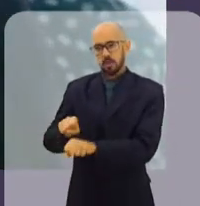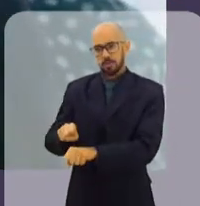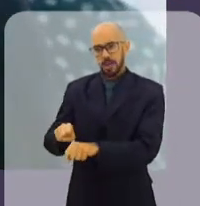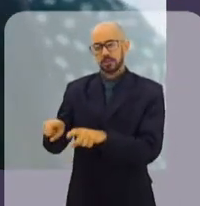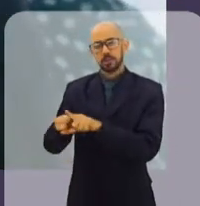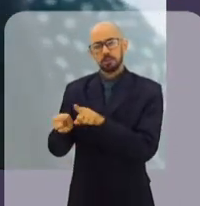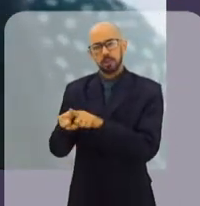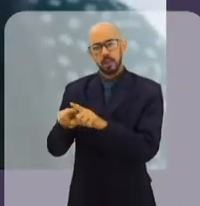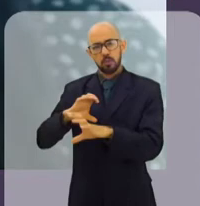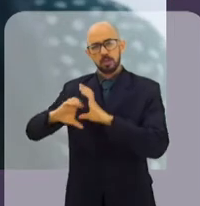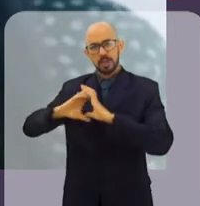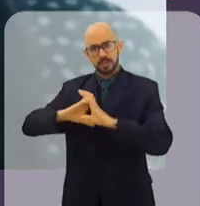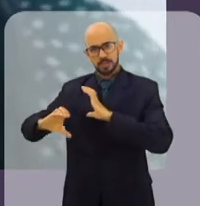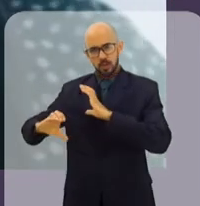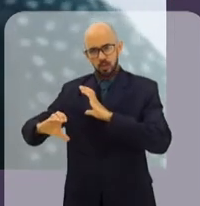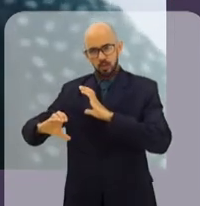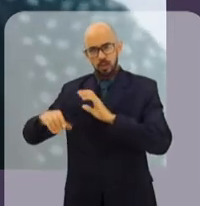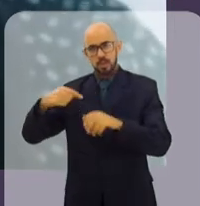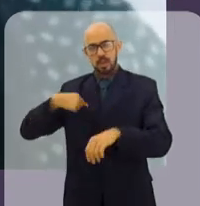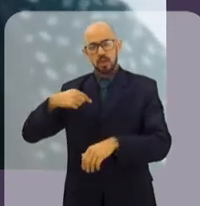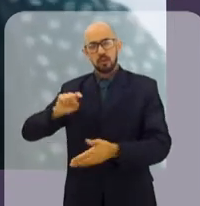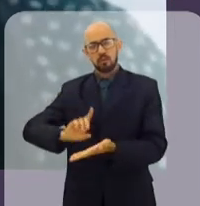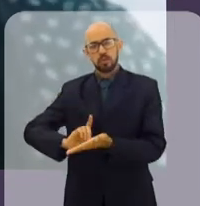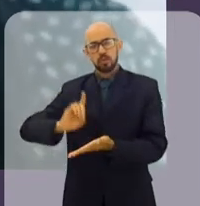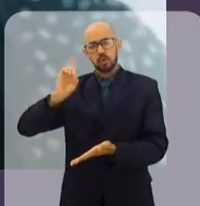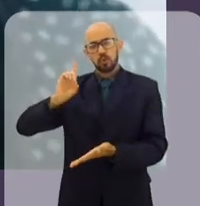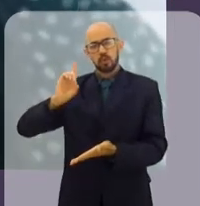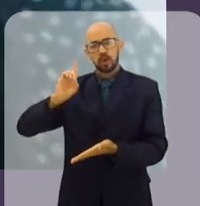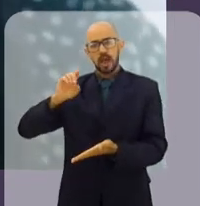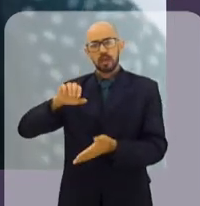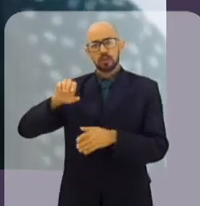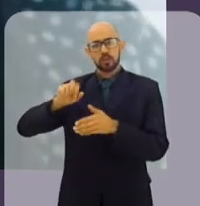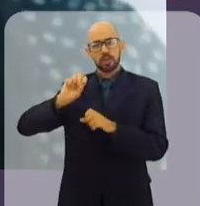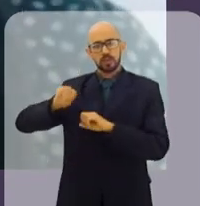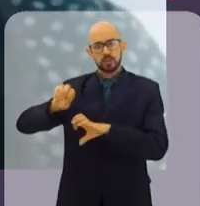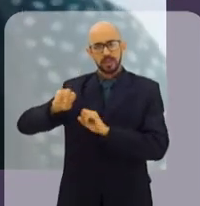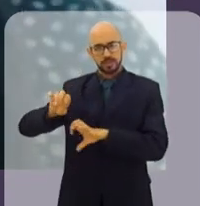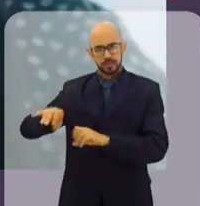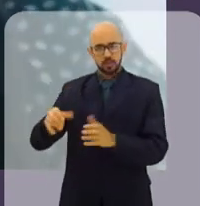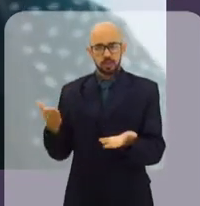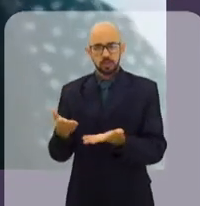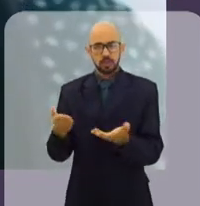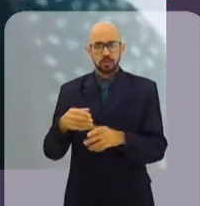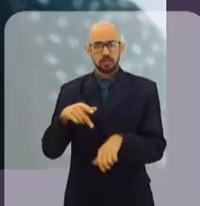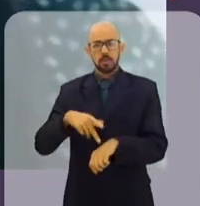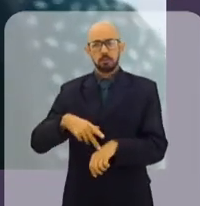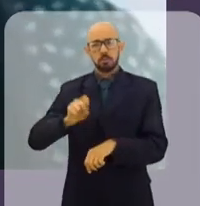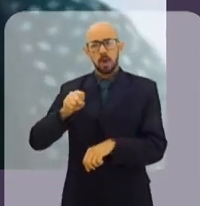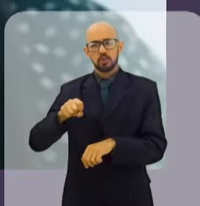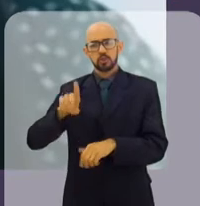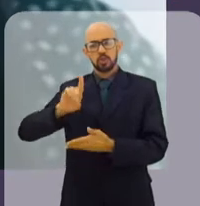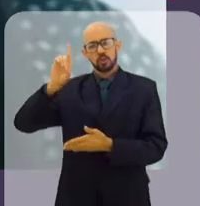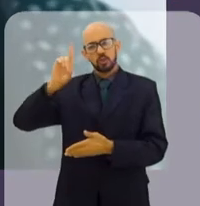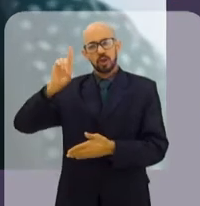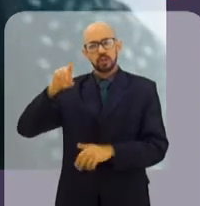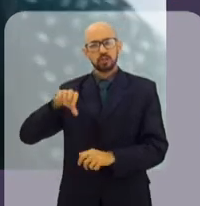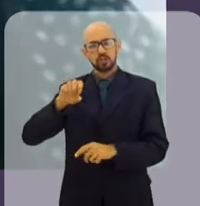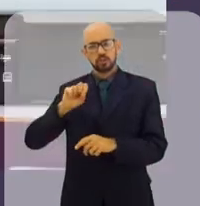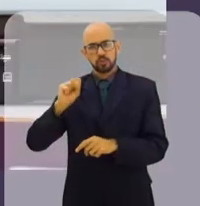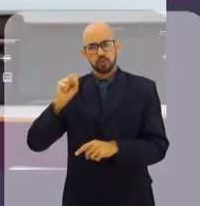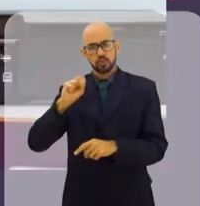formada em comunicação e tenho um doutorado em educação e estou fazendo pós-doutoramento em